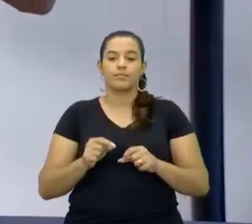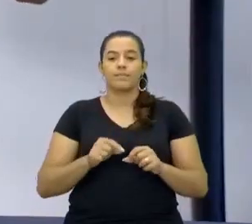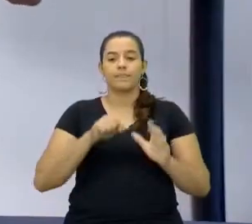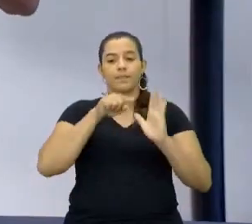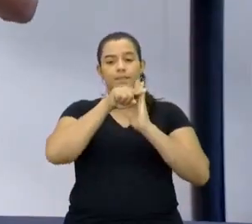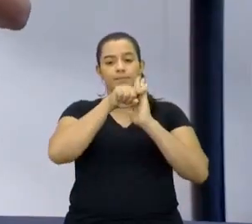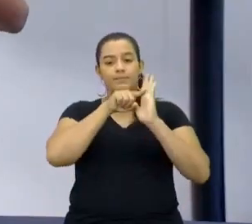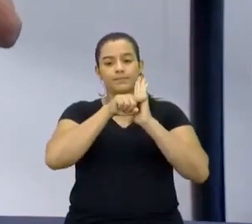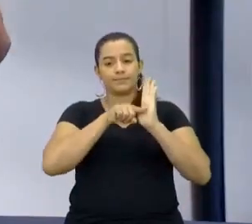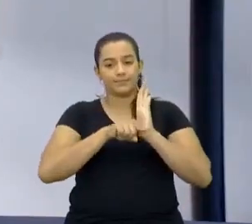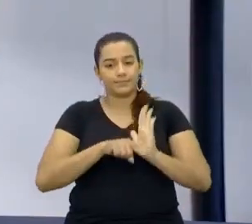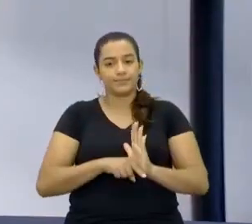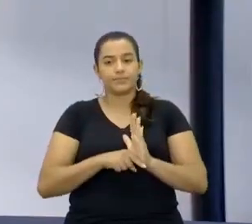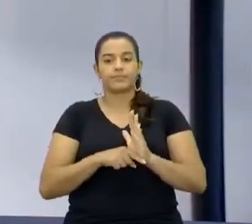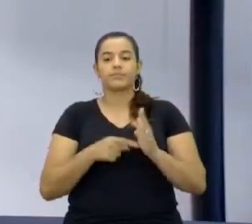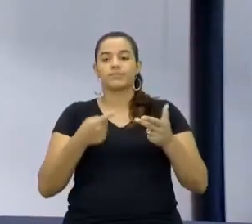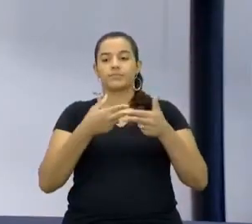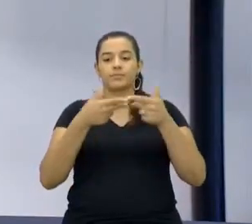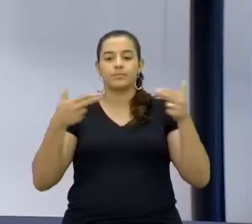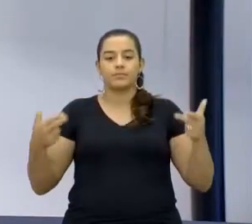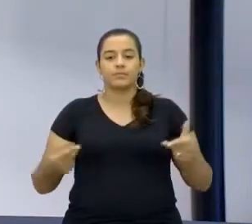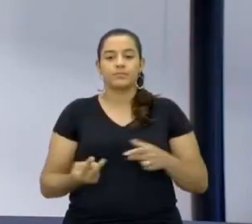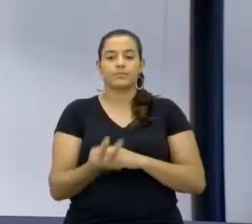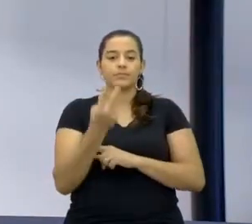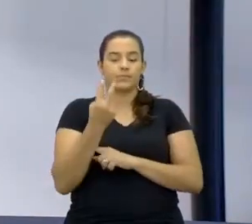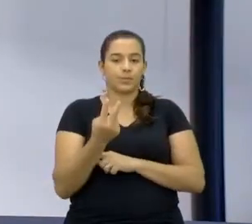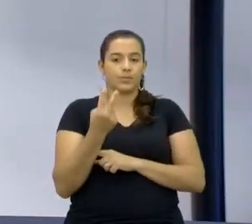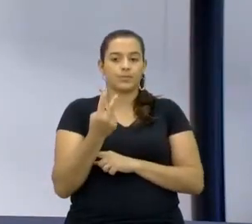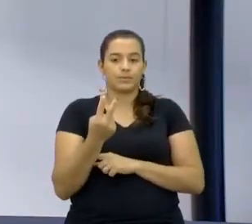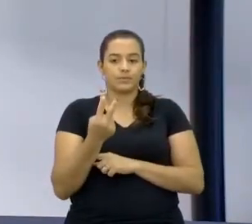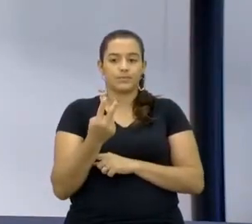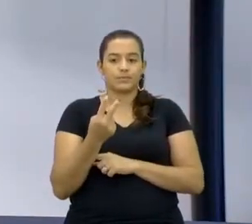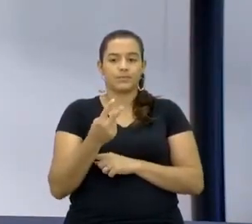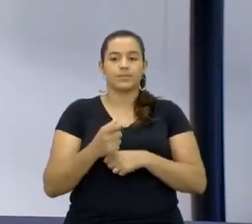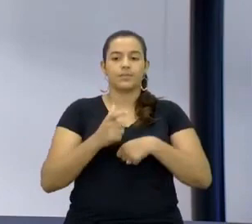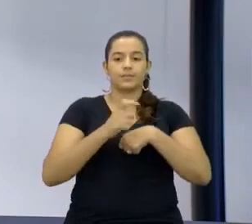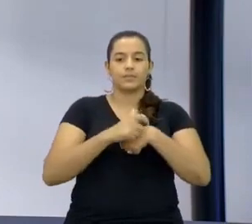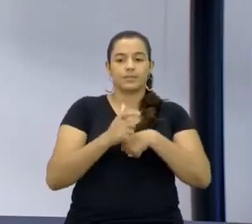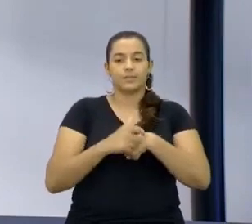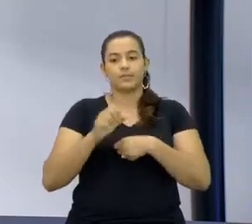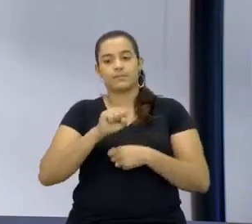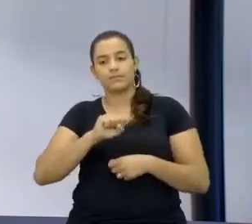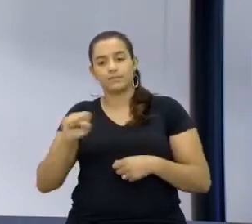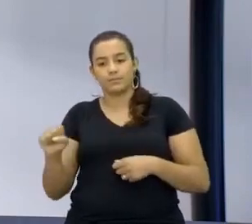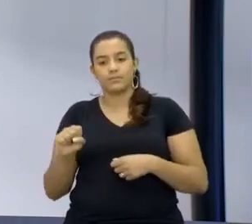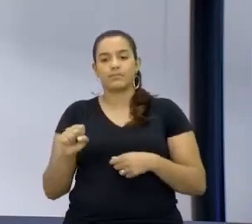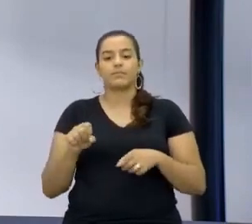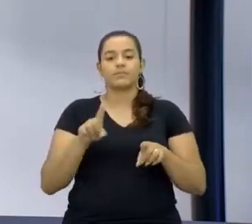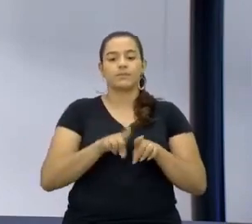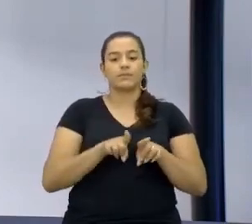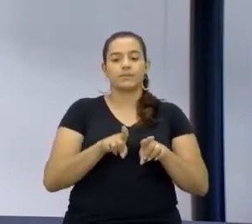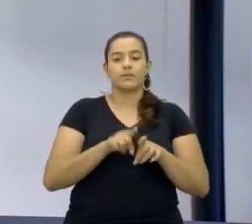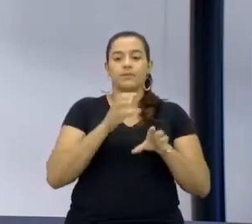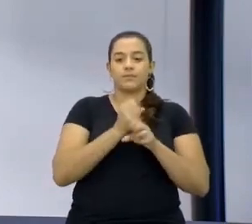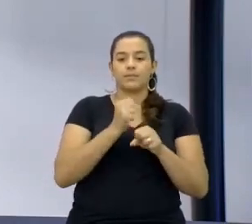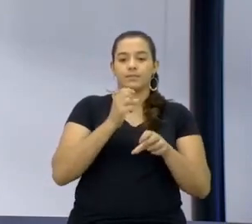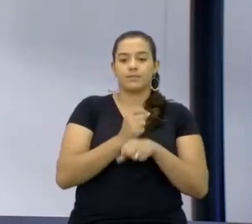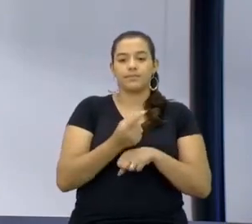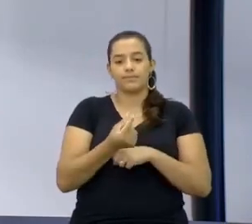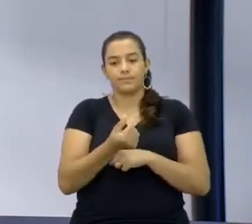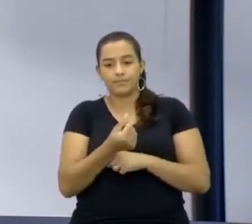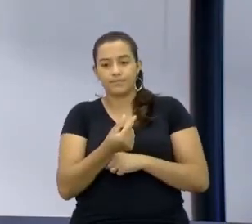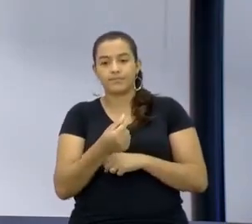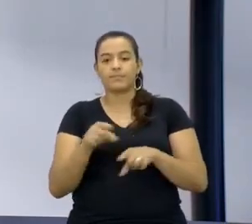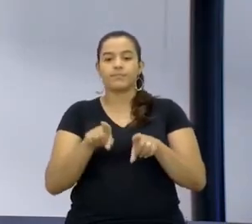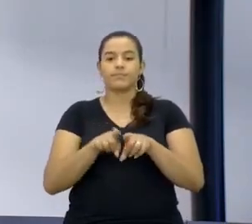observar a relação entre duas variáveis, neste caso espaço e tempo, no caso da matemática financeira, lucro e